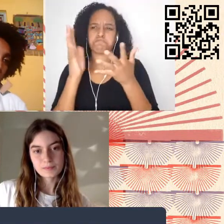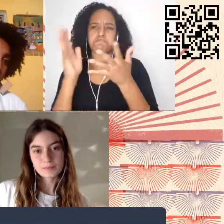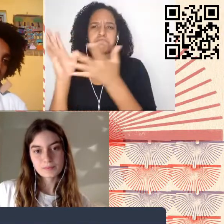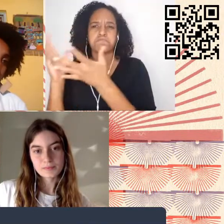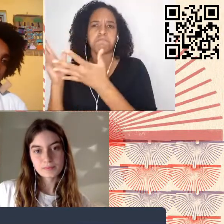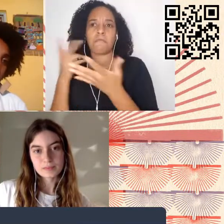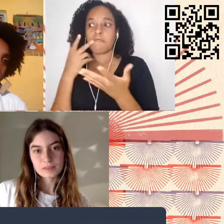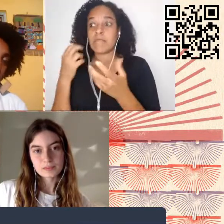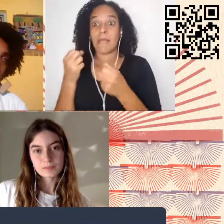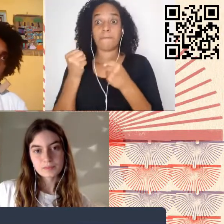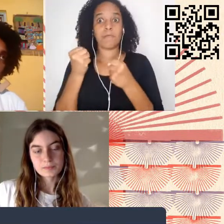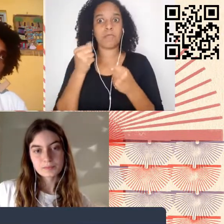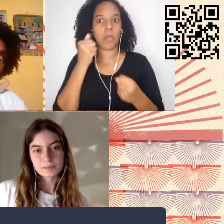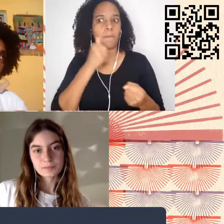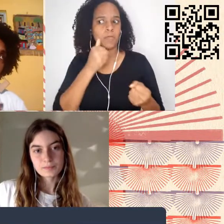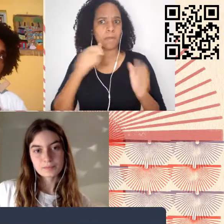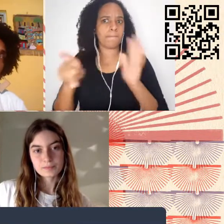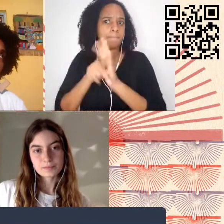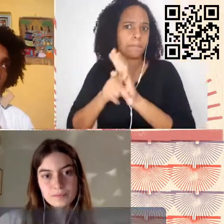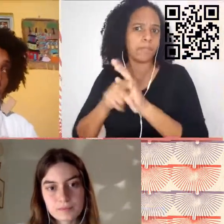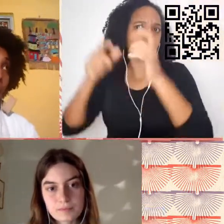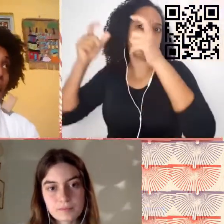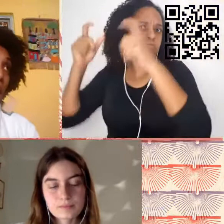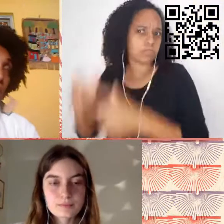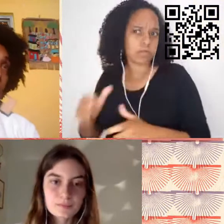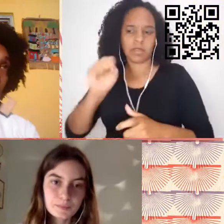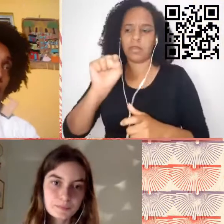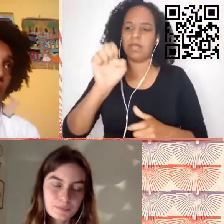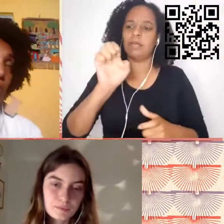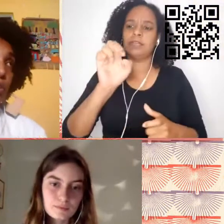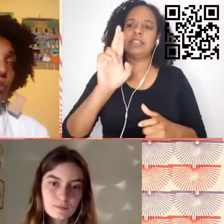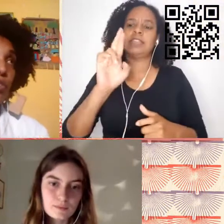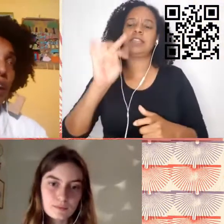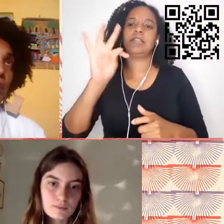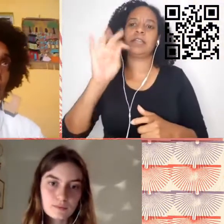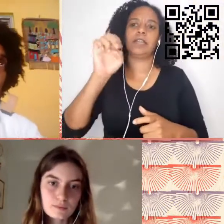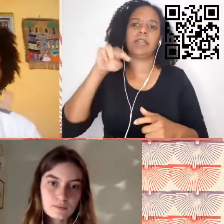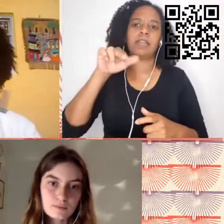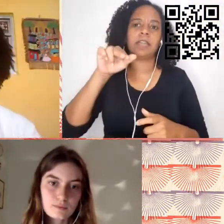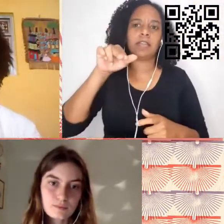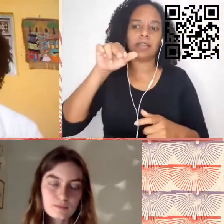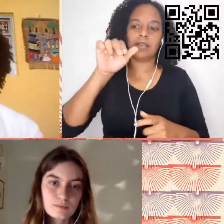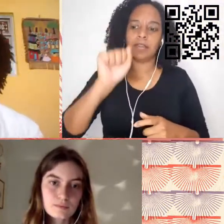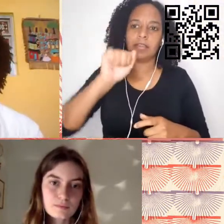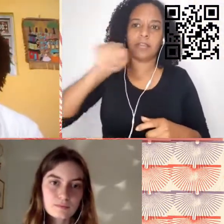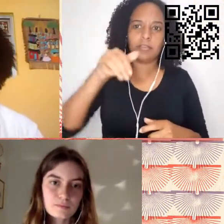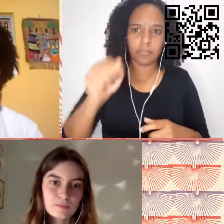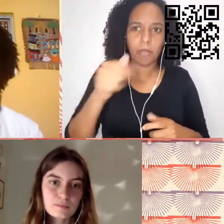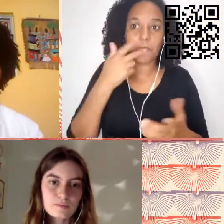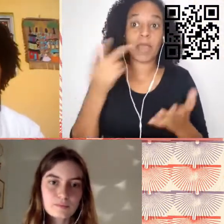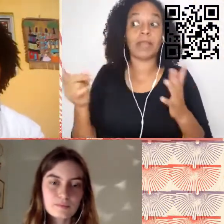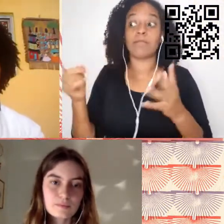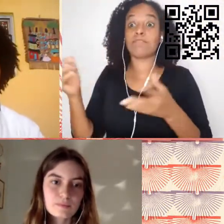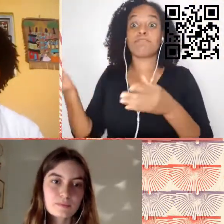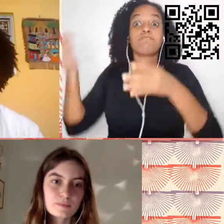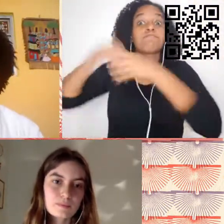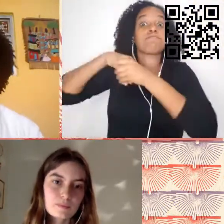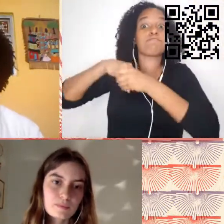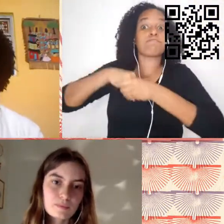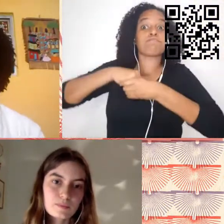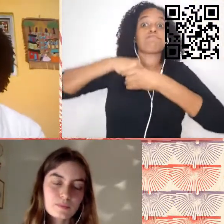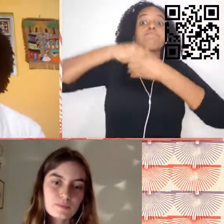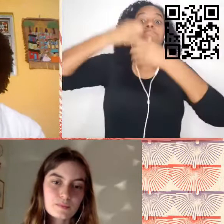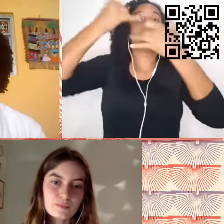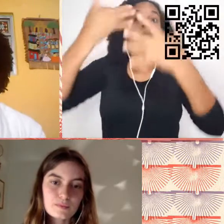uma mulher sertaneja, ela tinha uma bagagem das contações da literatura de cordel, e isso era marcado nas histórias